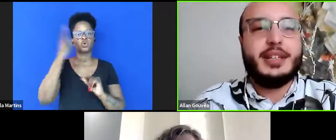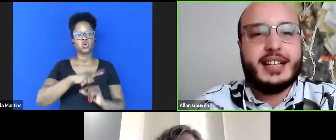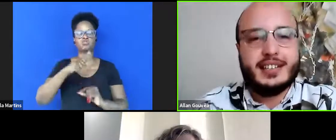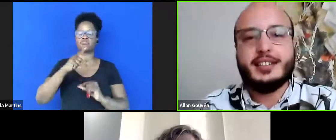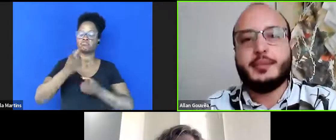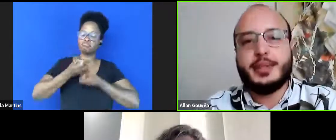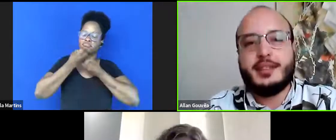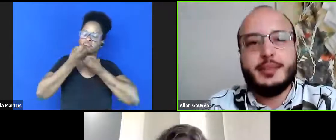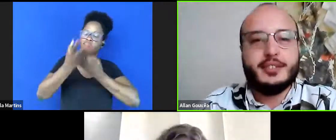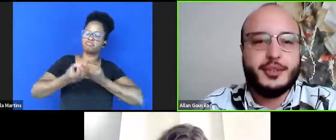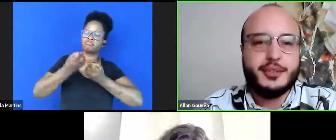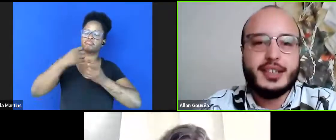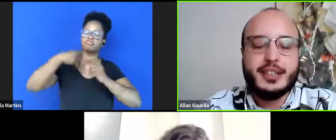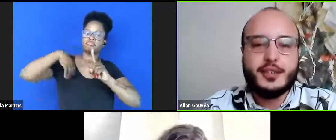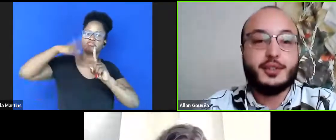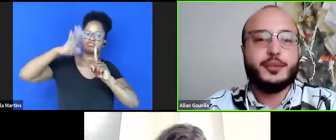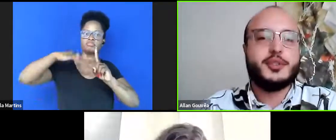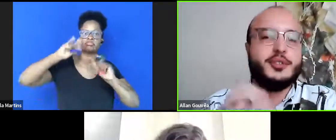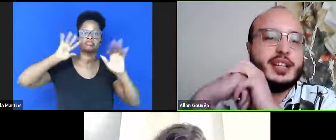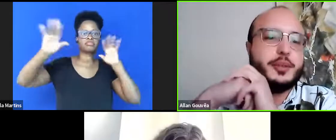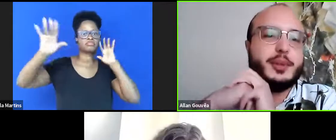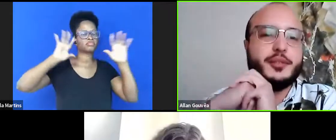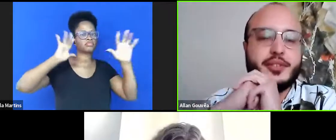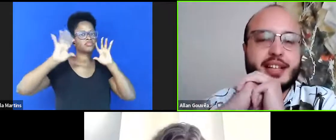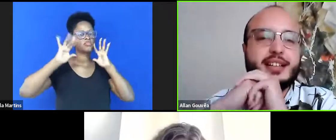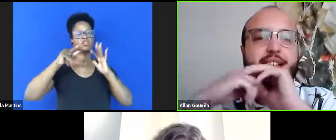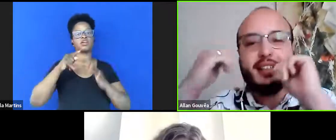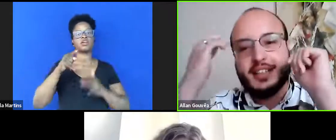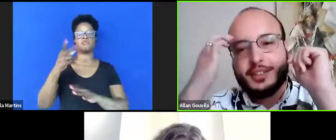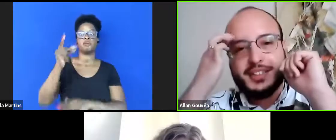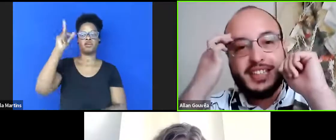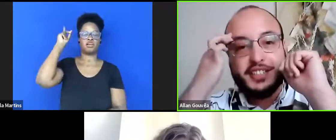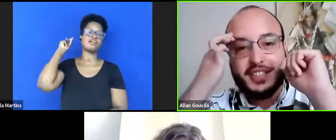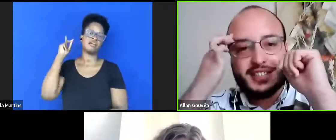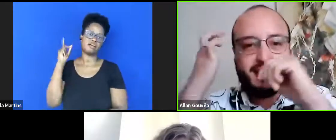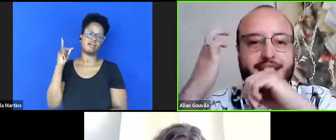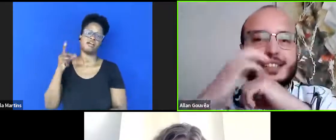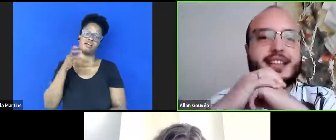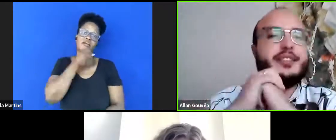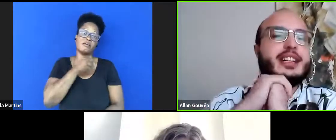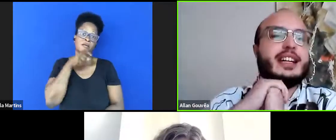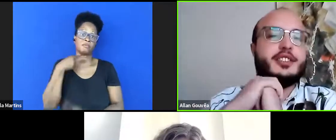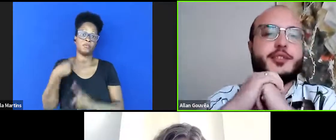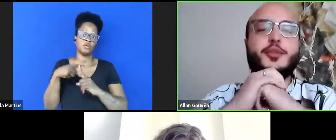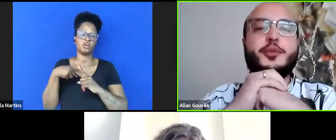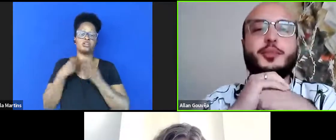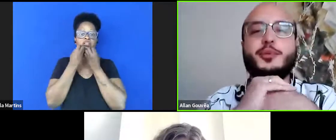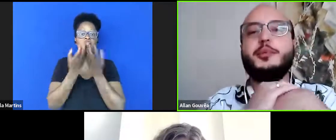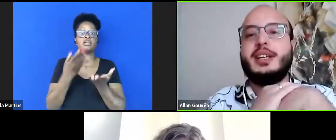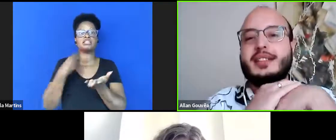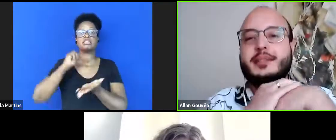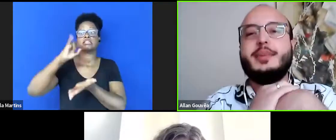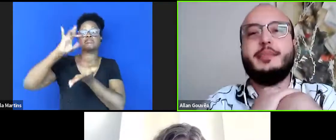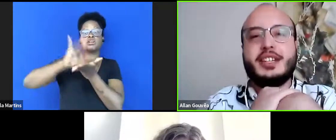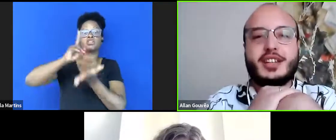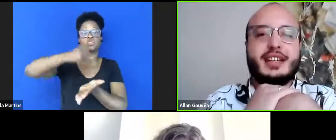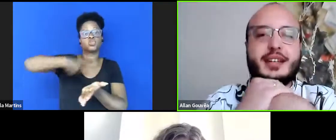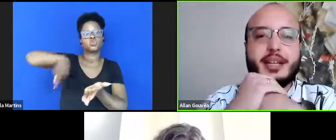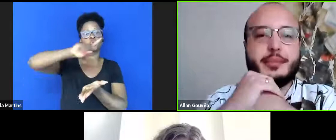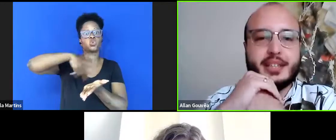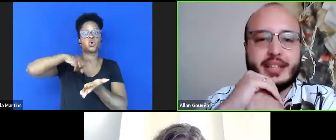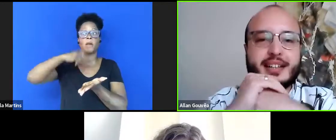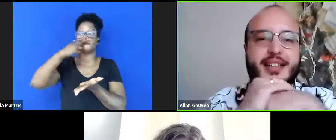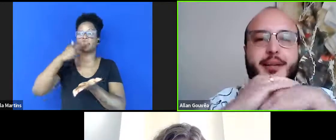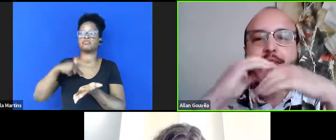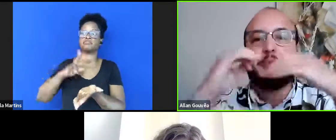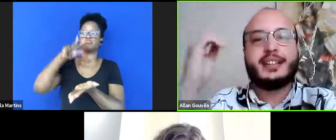assim, das homenagens ao pensamento do saudoso educador Paulo Freire, quando ele diz que, se na verdade não estou no mundo para simplesmente a